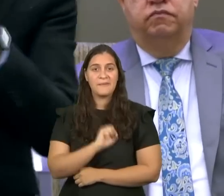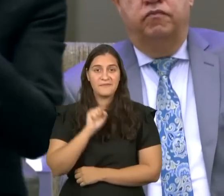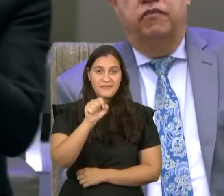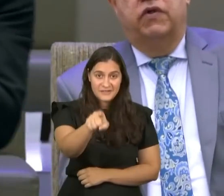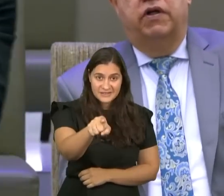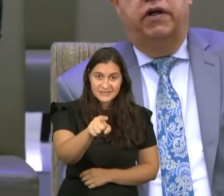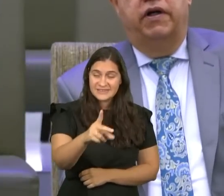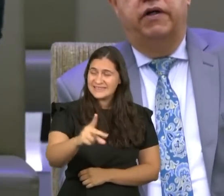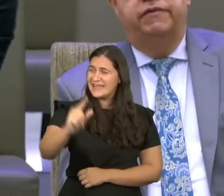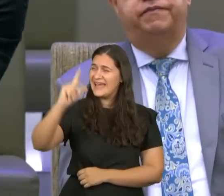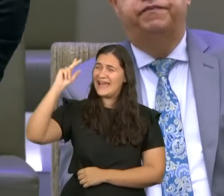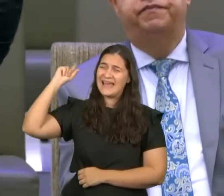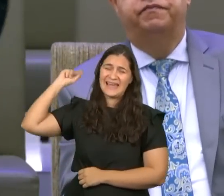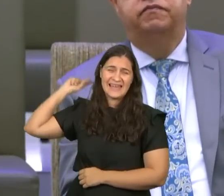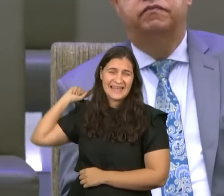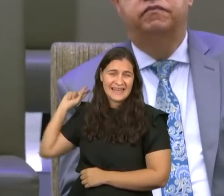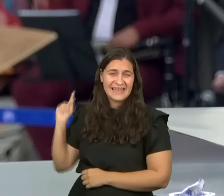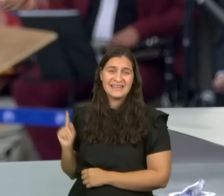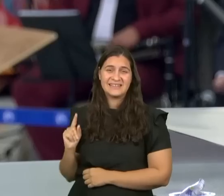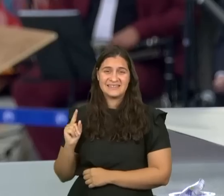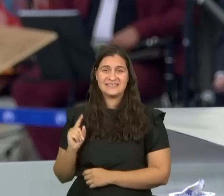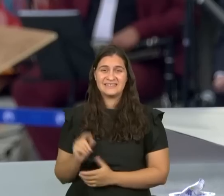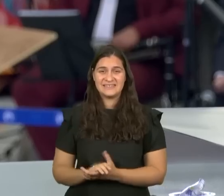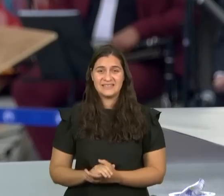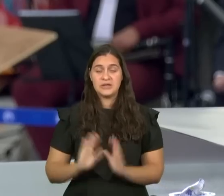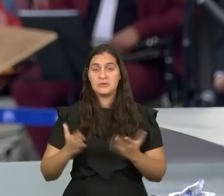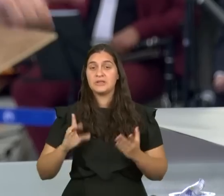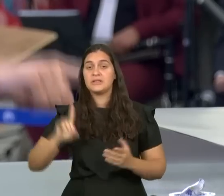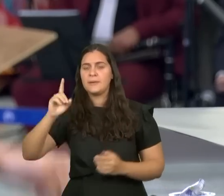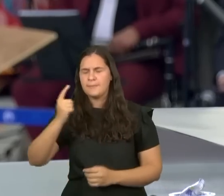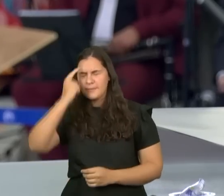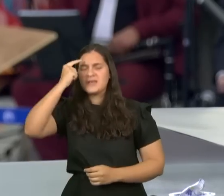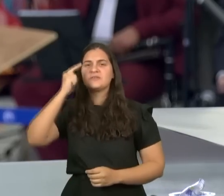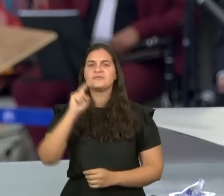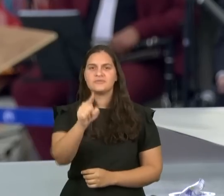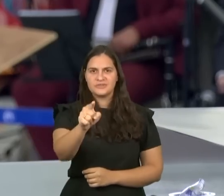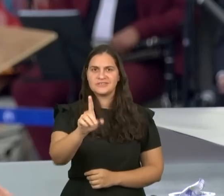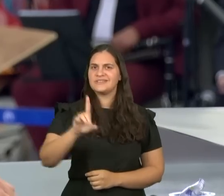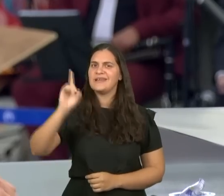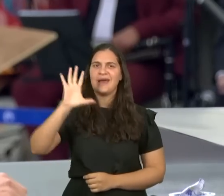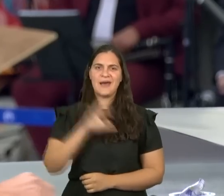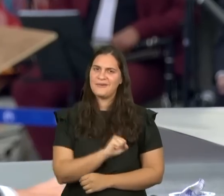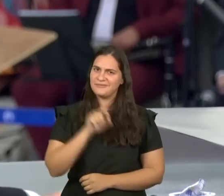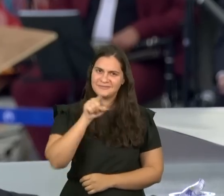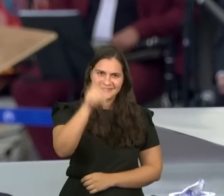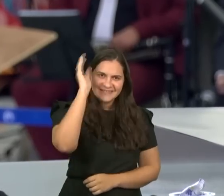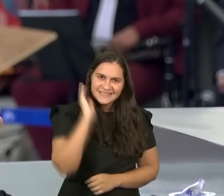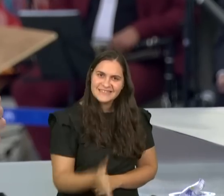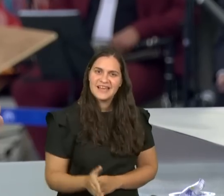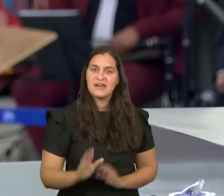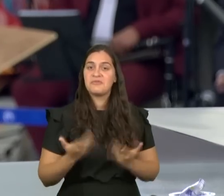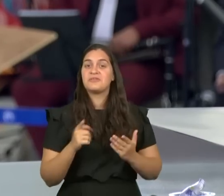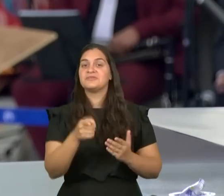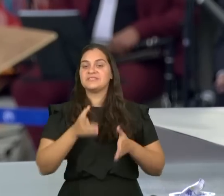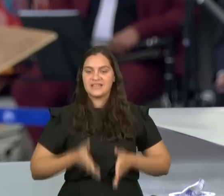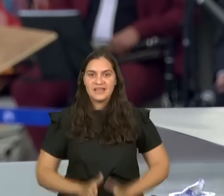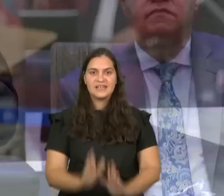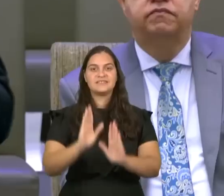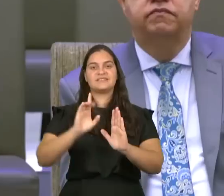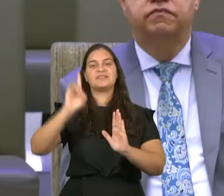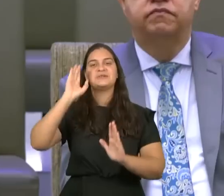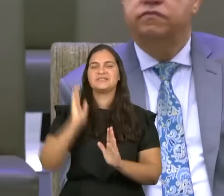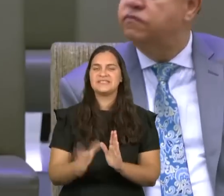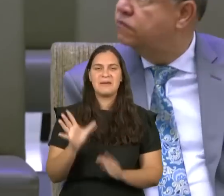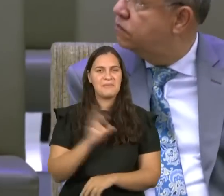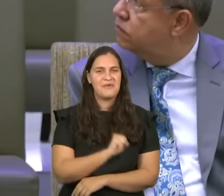eternidade ele te ama desde o momento que ele pensou em você desde o momento que você veio a este mundo e aqui eu